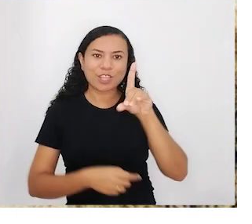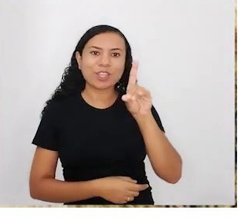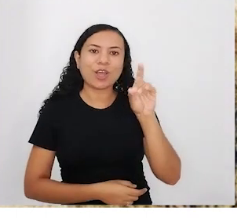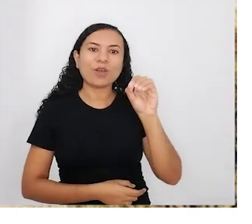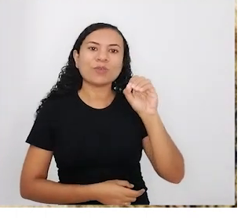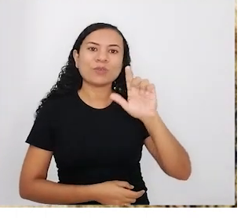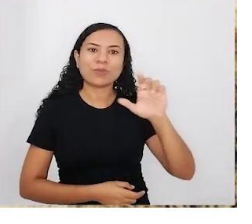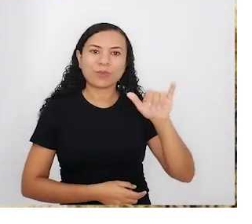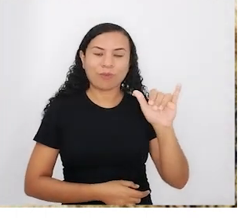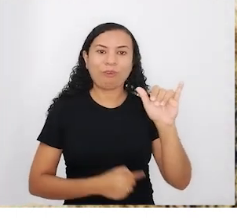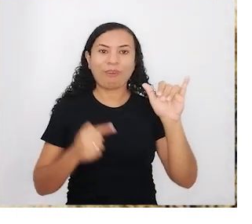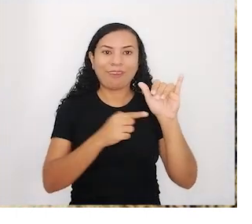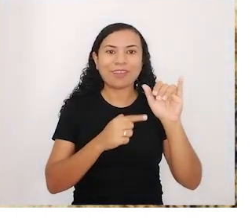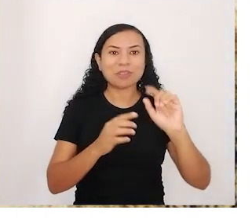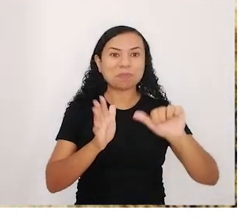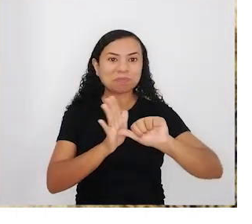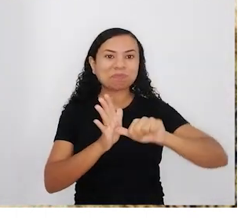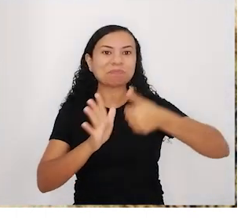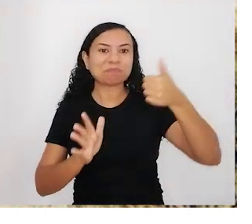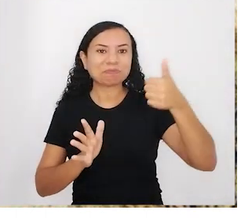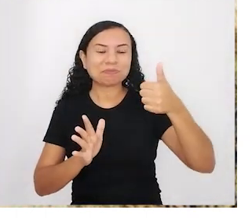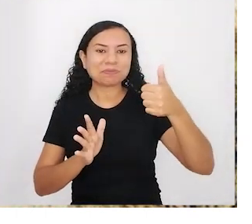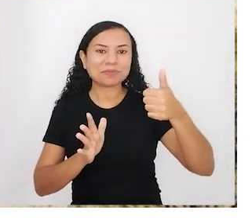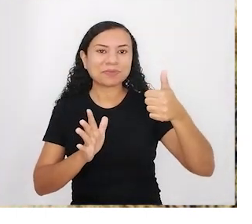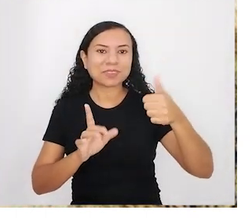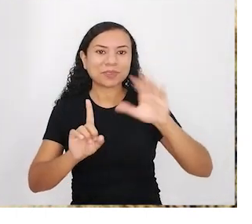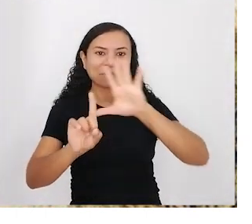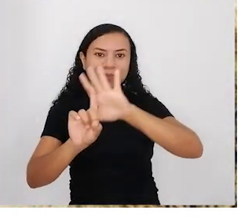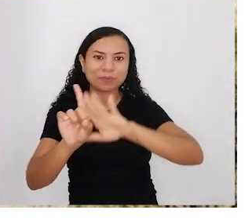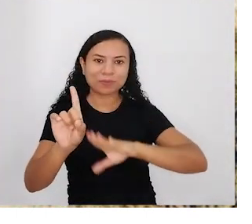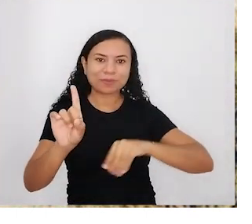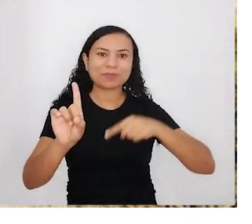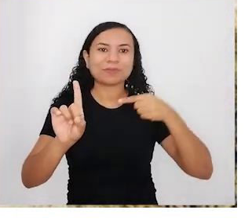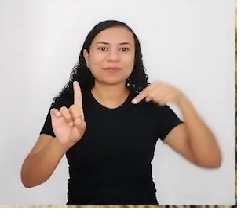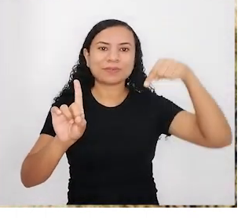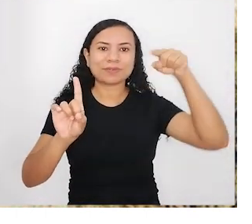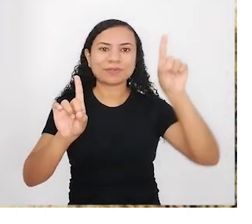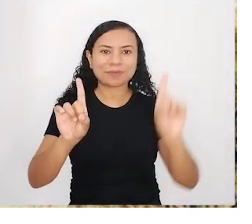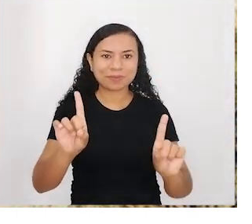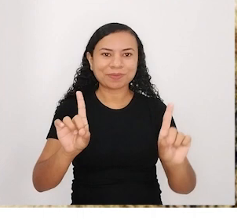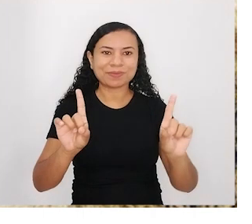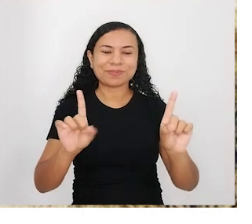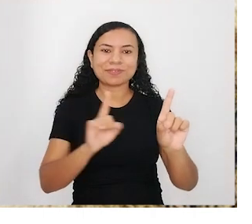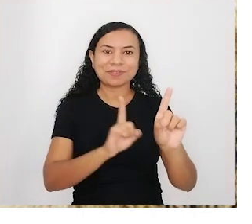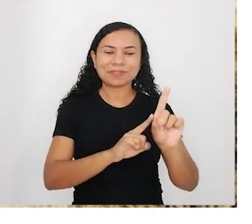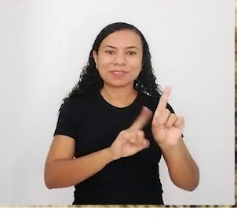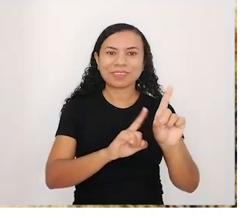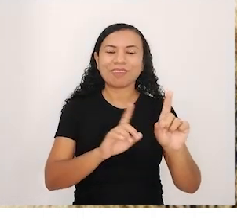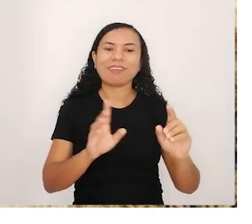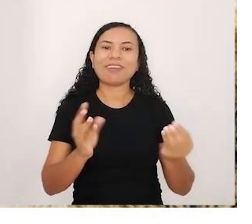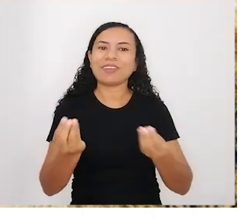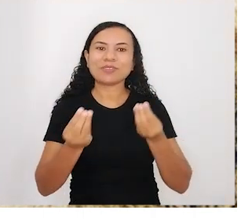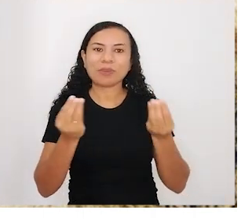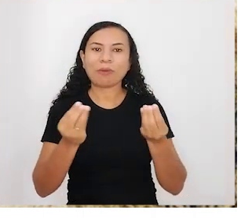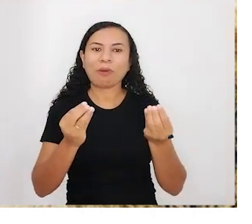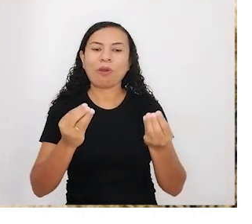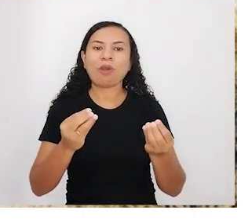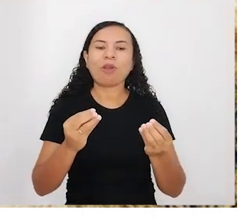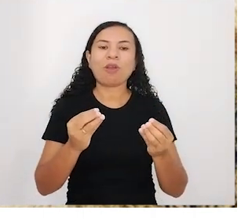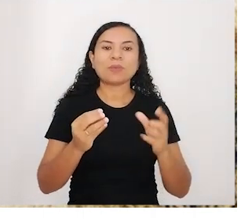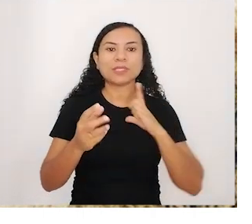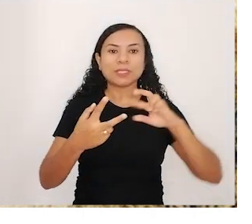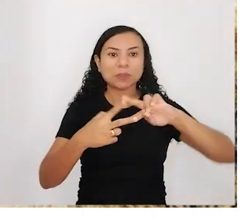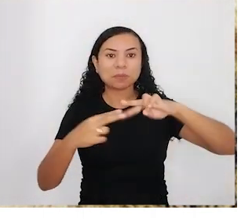primeiro mamífero clonado. A clonagem é quando você tem a produção de um indivíduo geneticamente igual ao